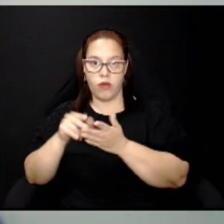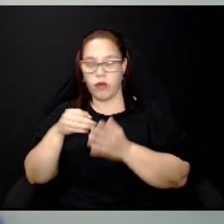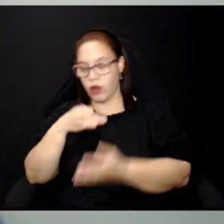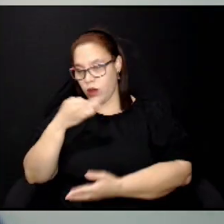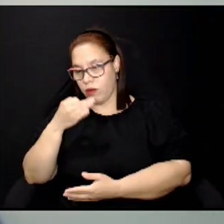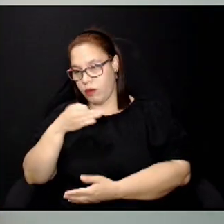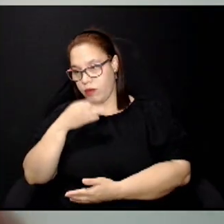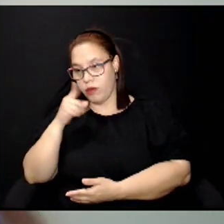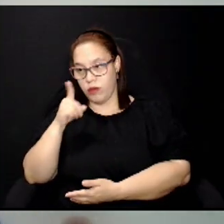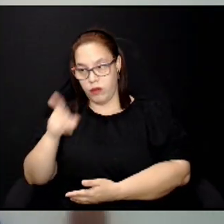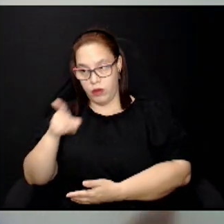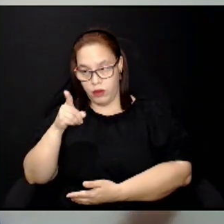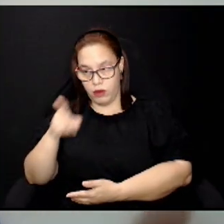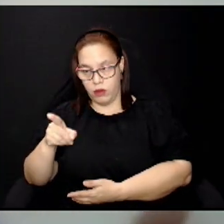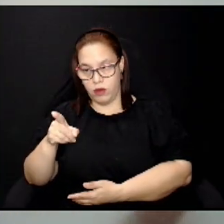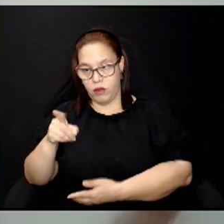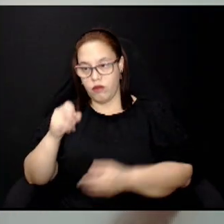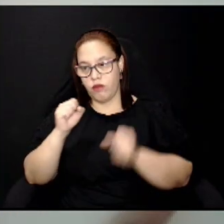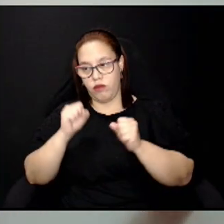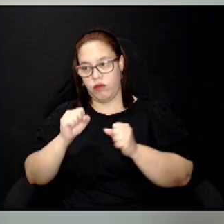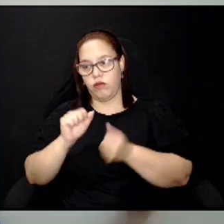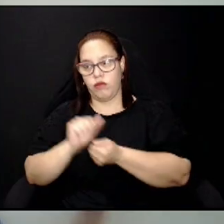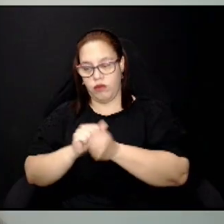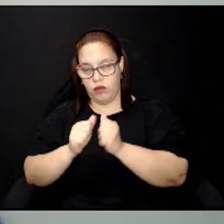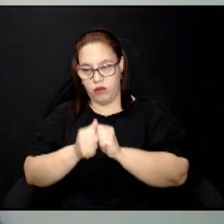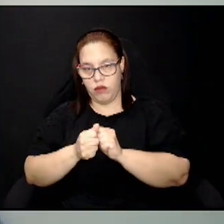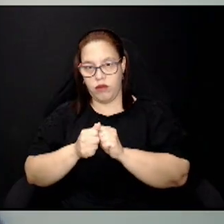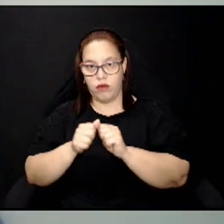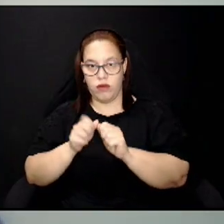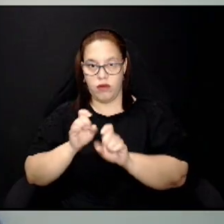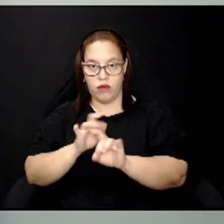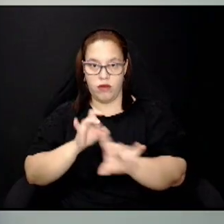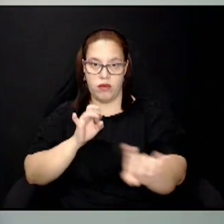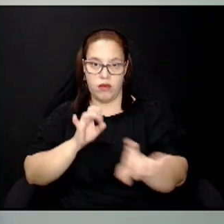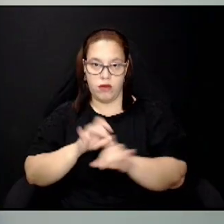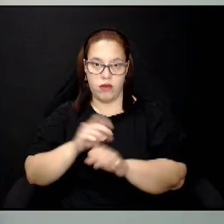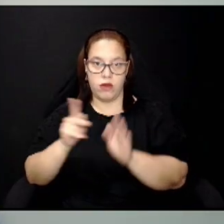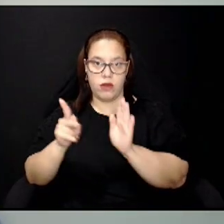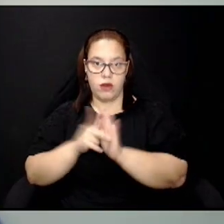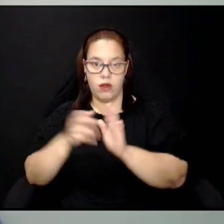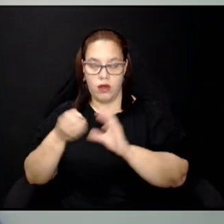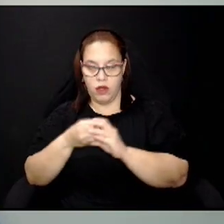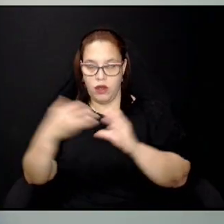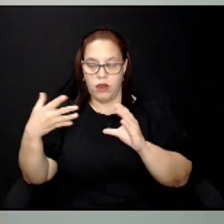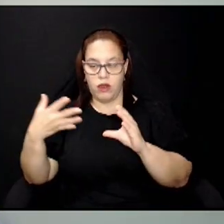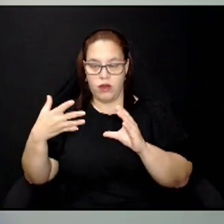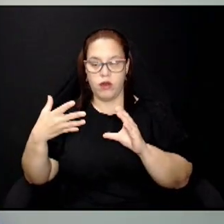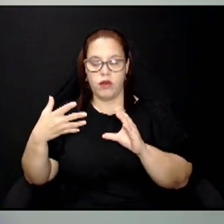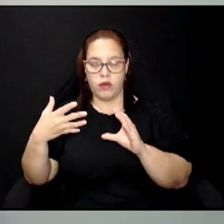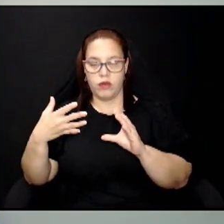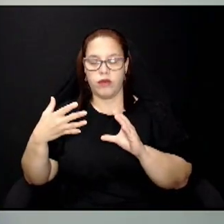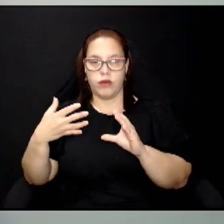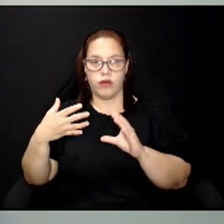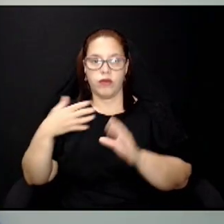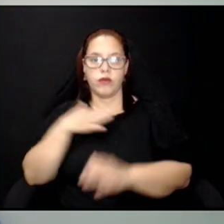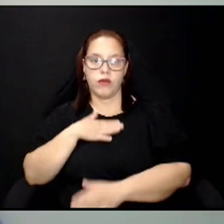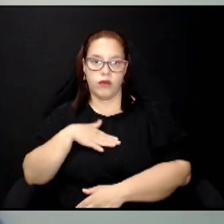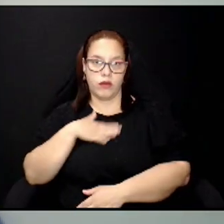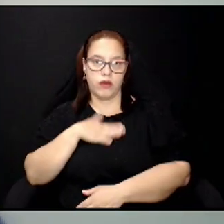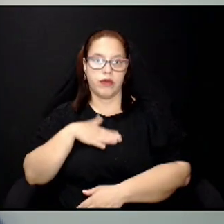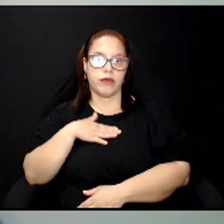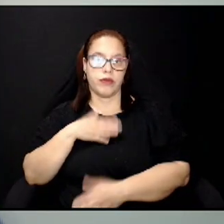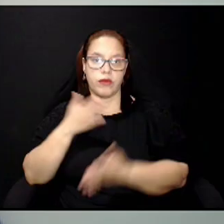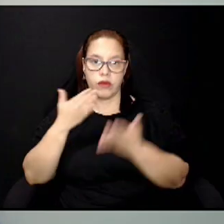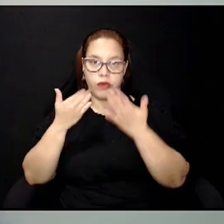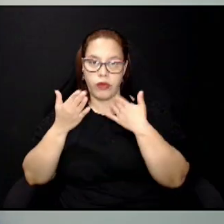ele, para que ele possa adaptar esse jogo online para as suas características. Então, eu gosto bastante de conversar,